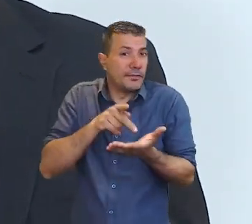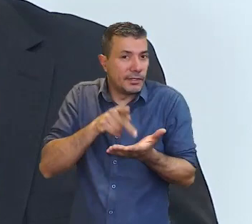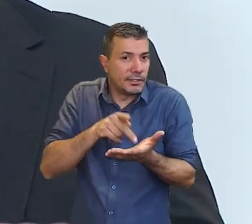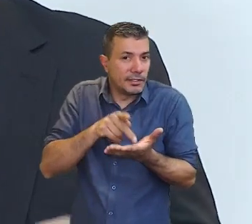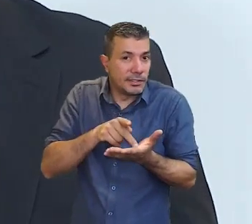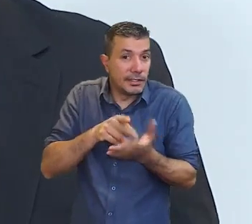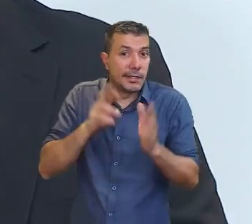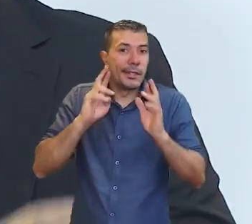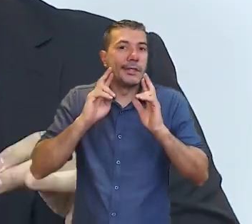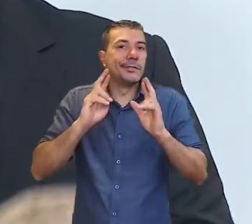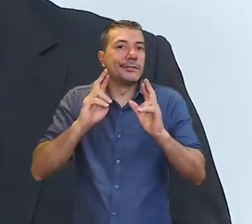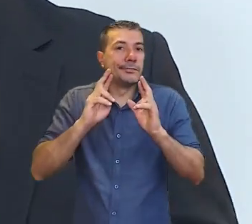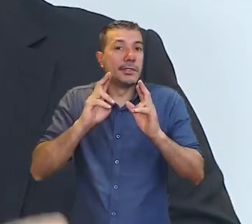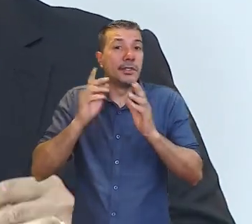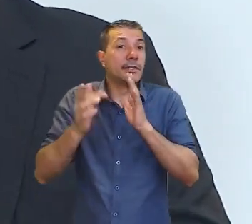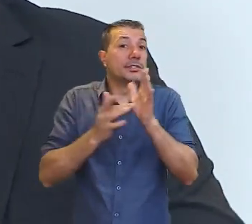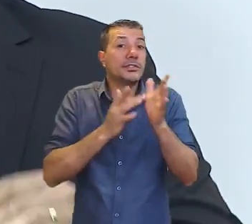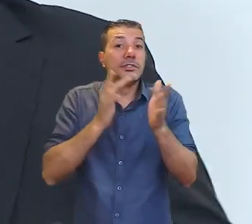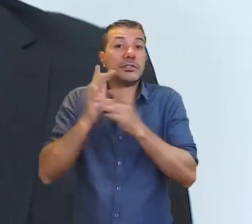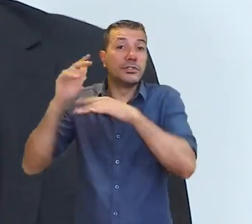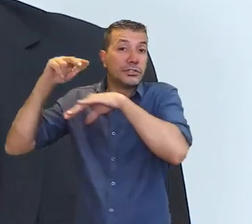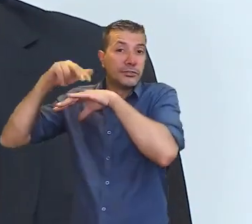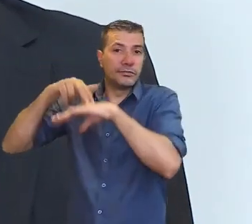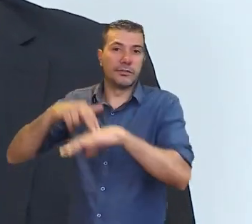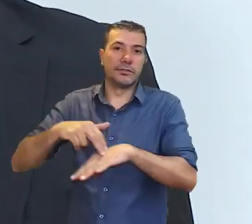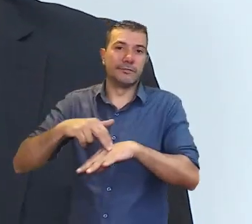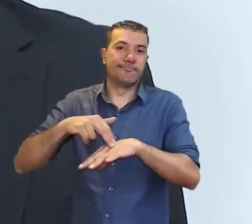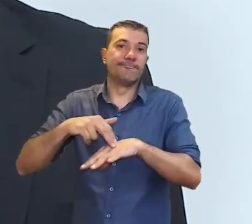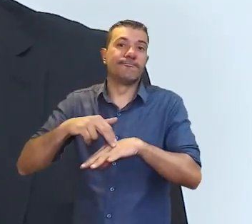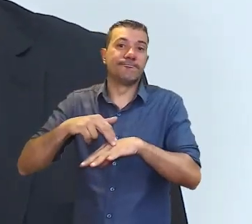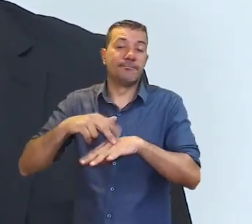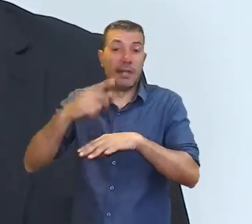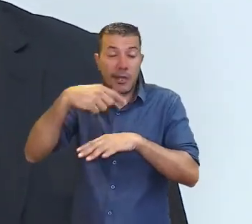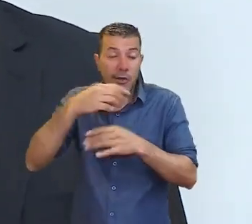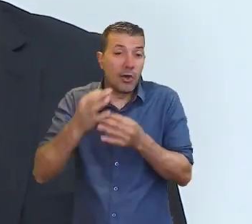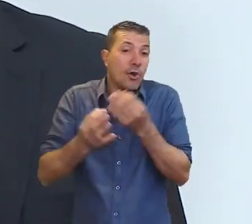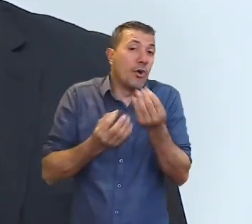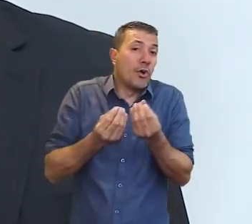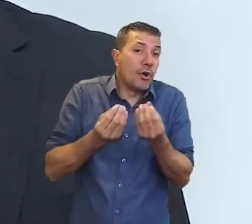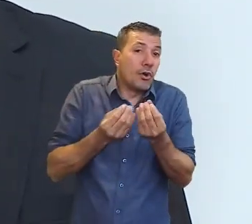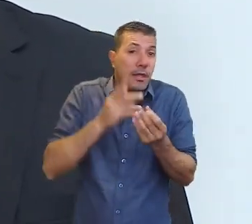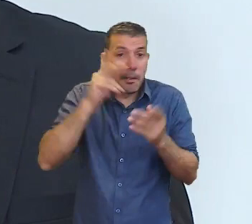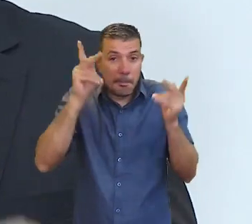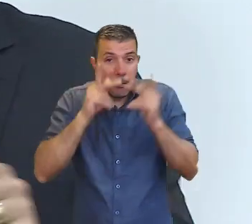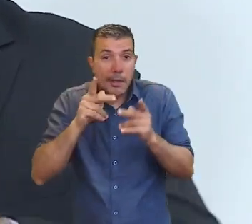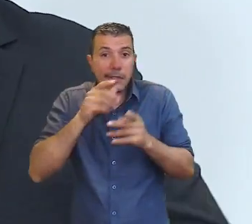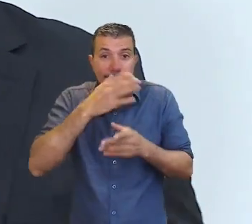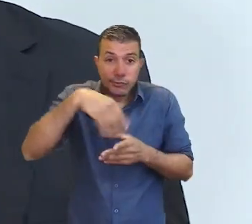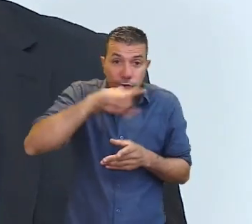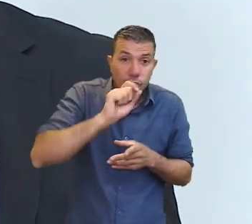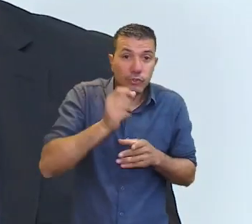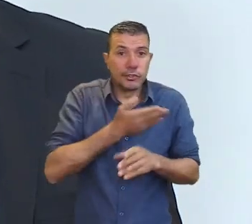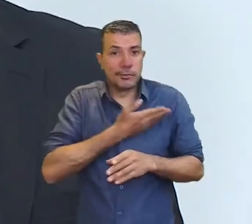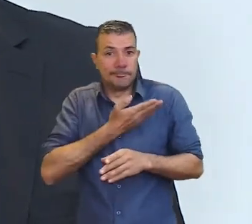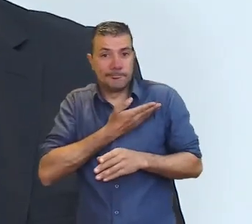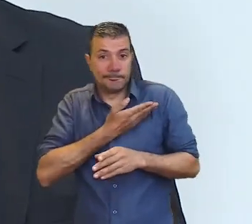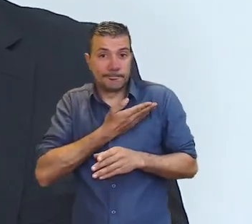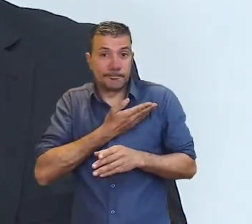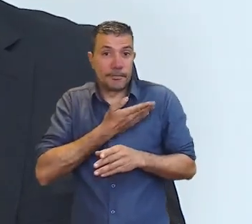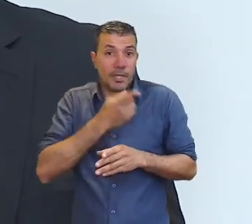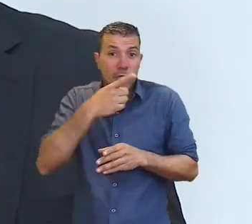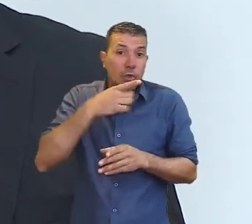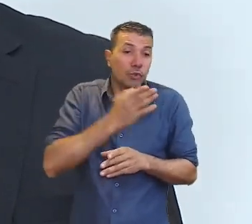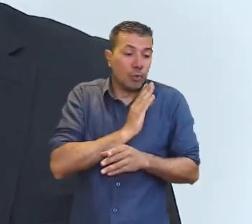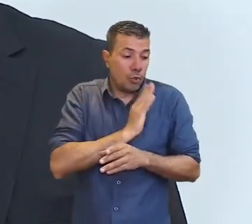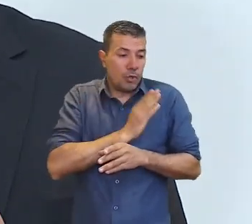na esperança do retorno de Cristo Jesus. Para este momento, que a paz de Cristo esteja com todos vocês e que os